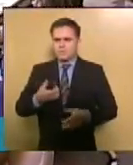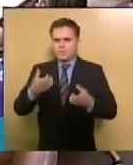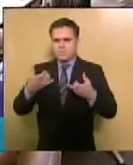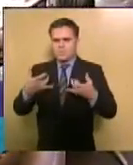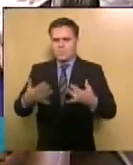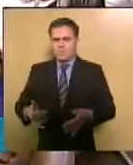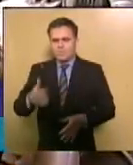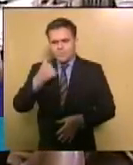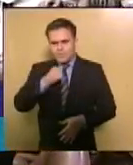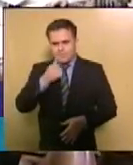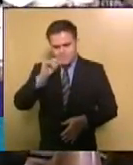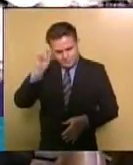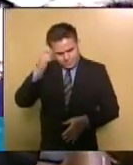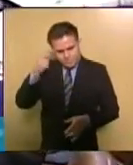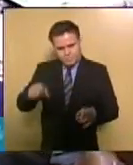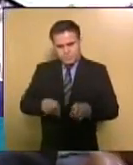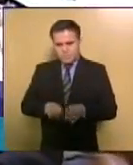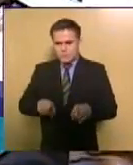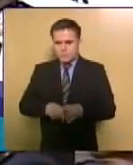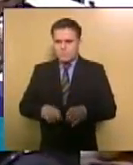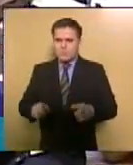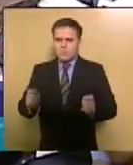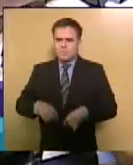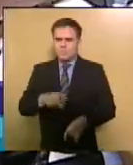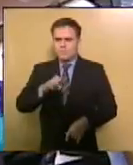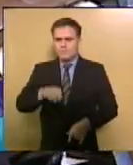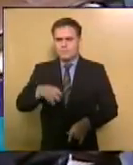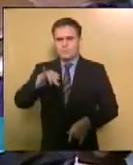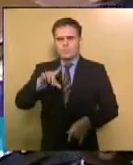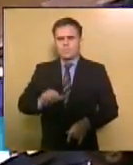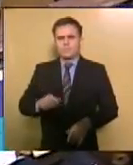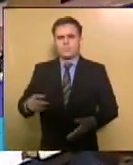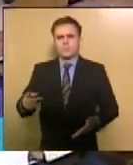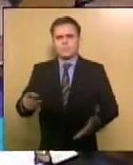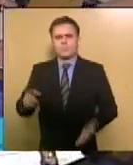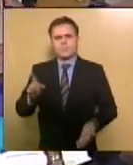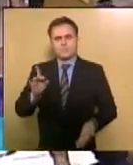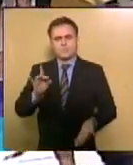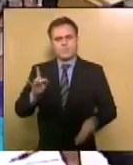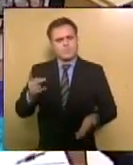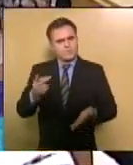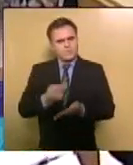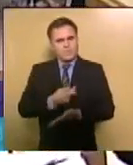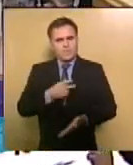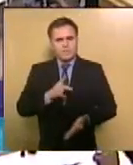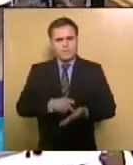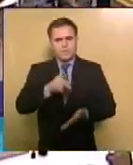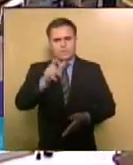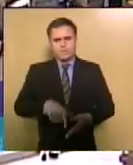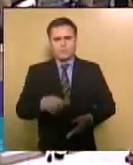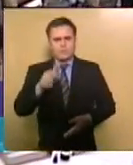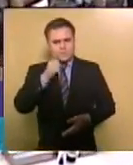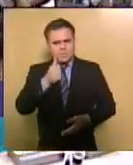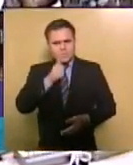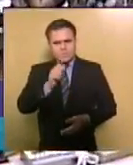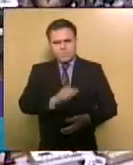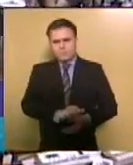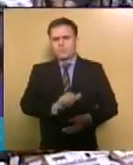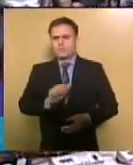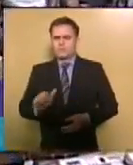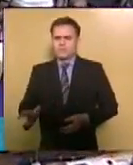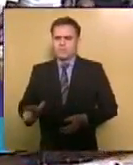mulheres negras também ainda que a média Nacional de mortalidade de mulheres negras Seja superior à taxa de